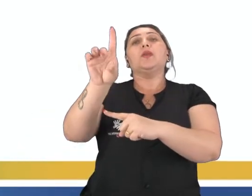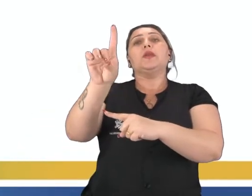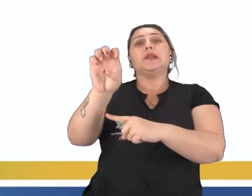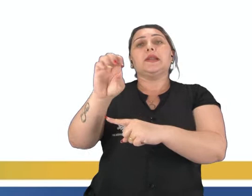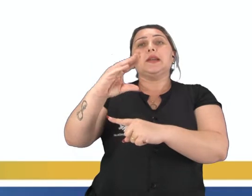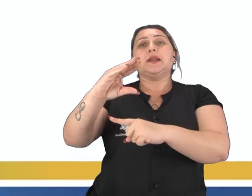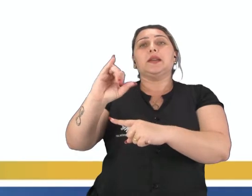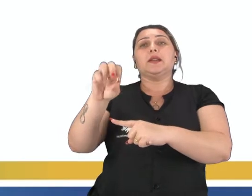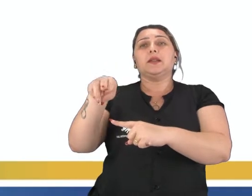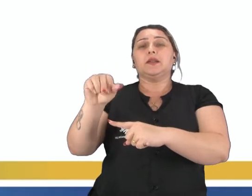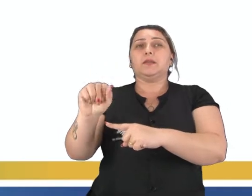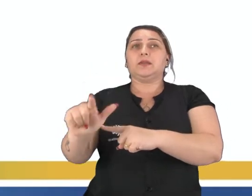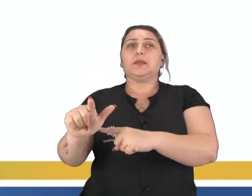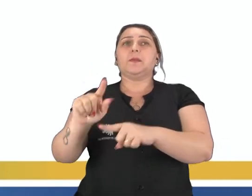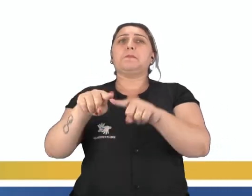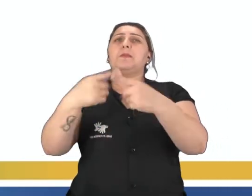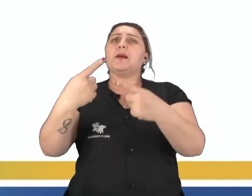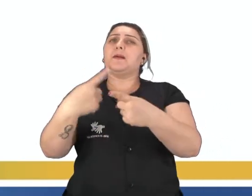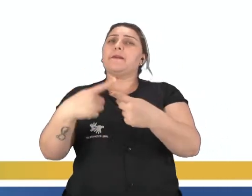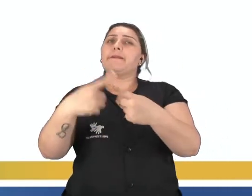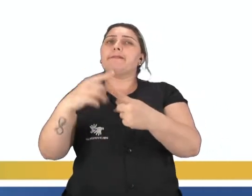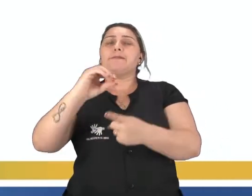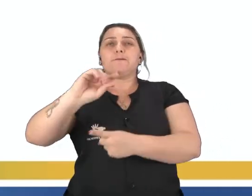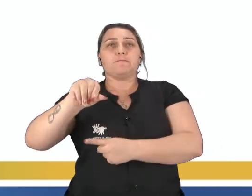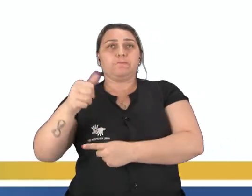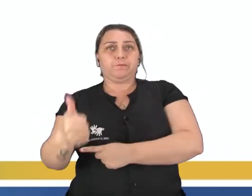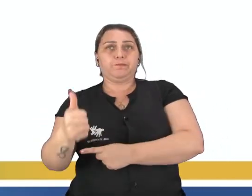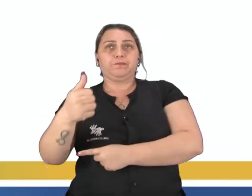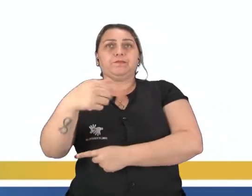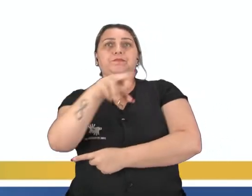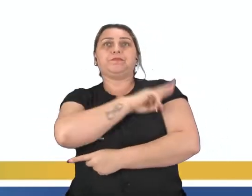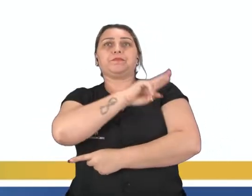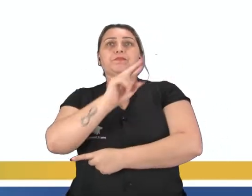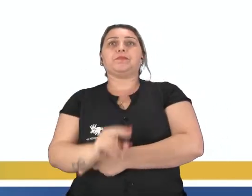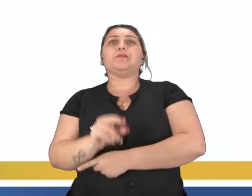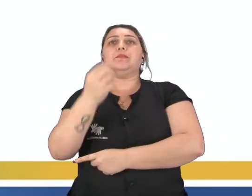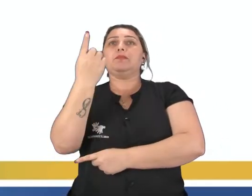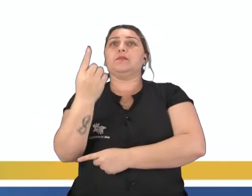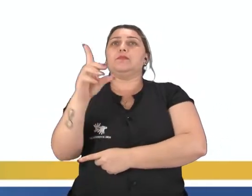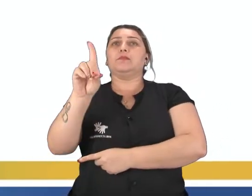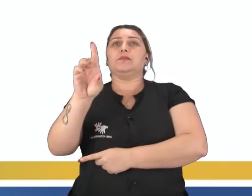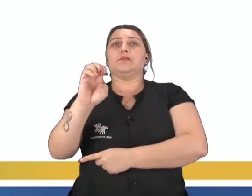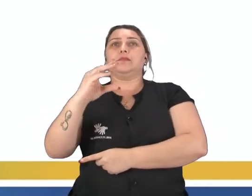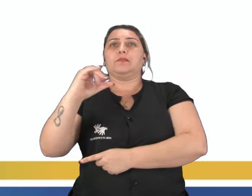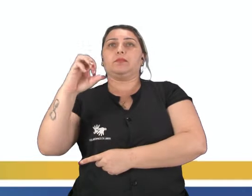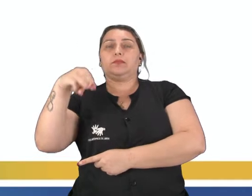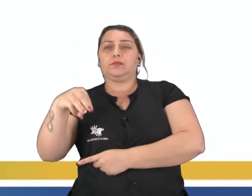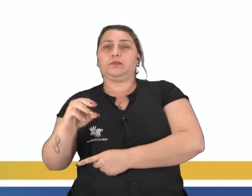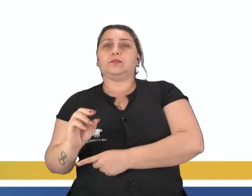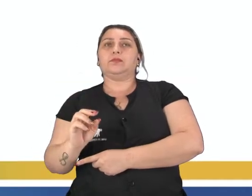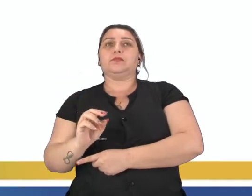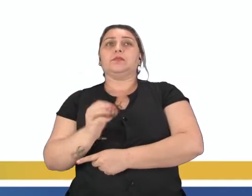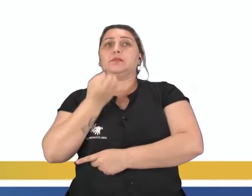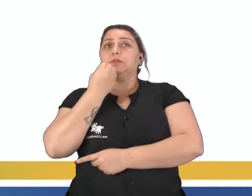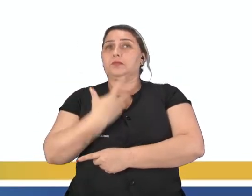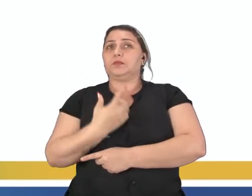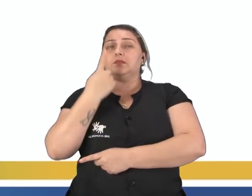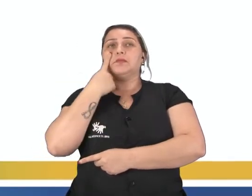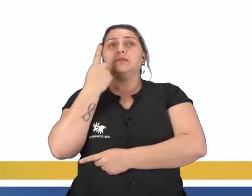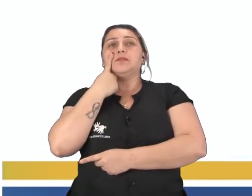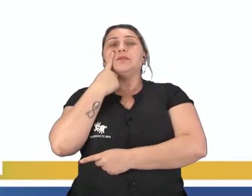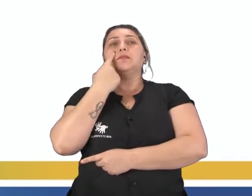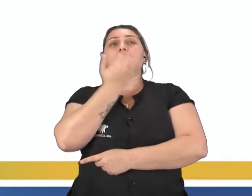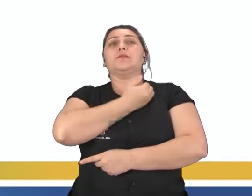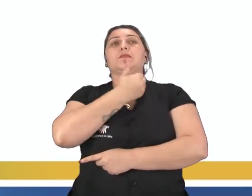decimal. Mas por que o número 0,1 representa 1/10 da unidade? Bom, observe os